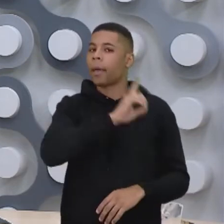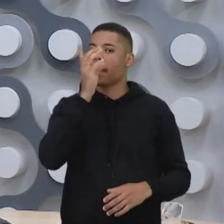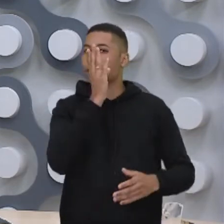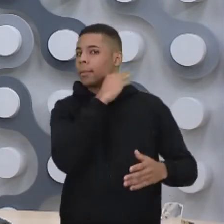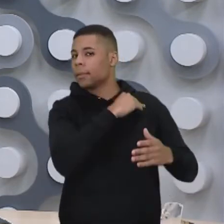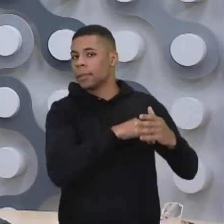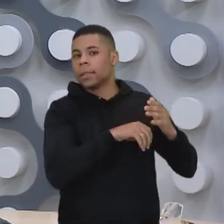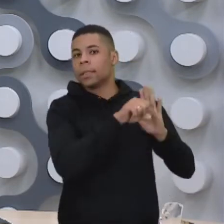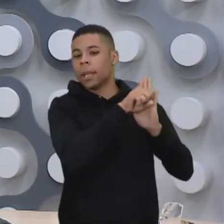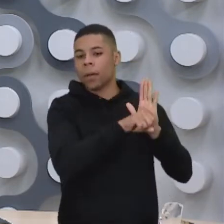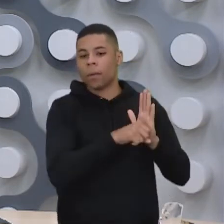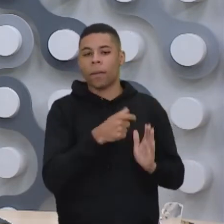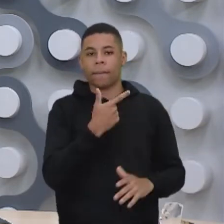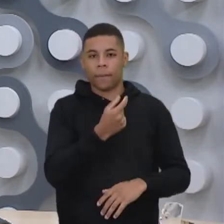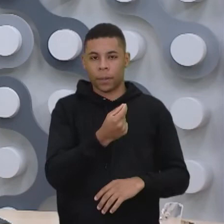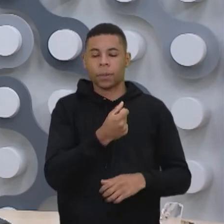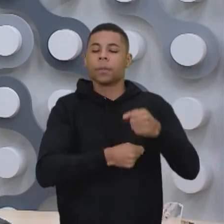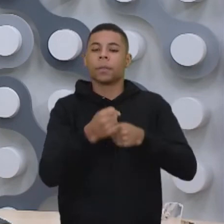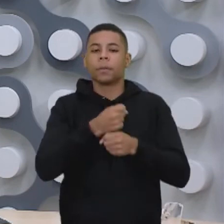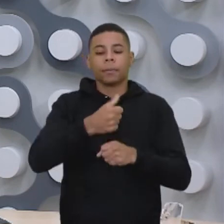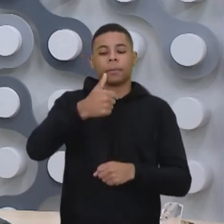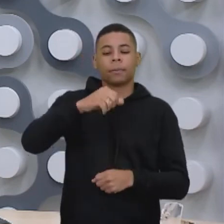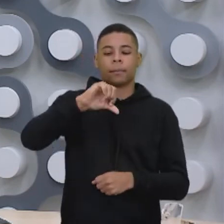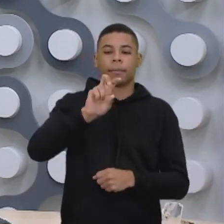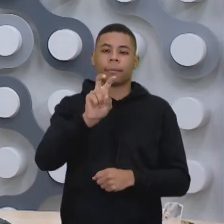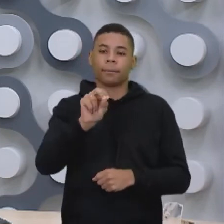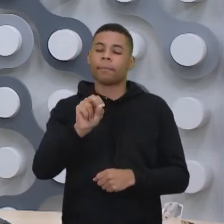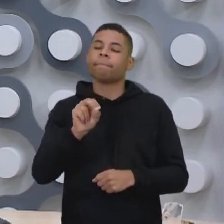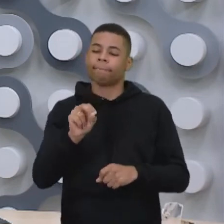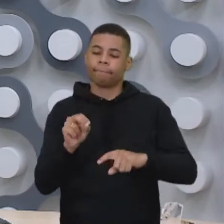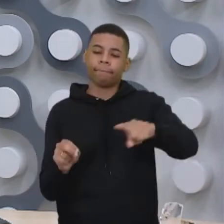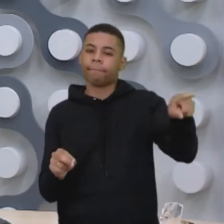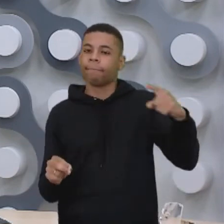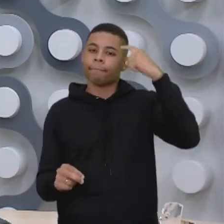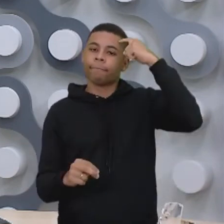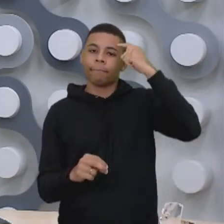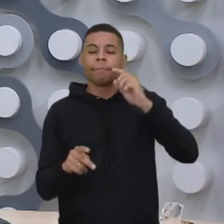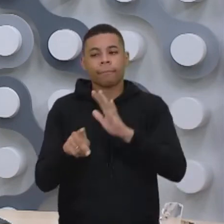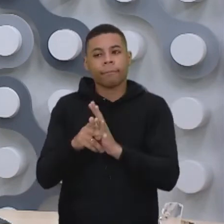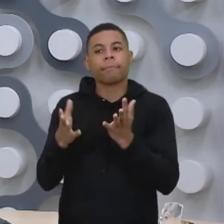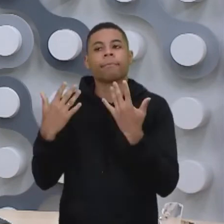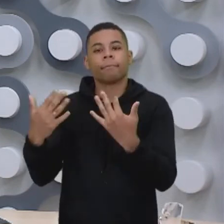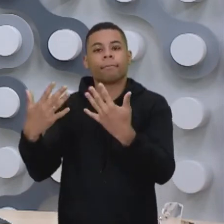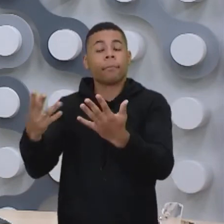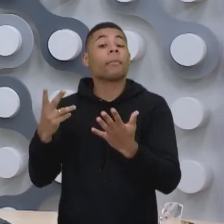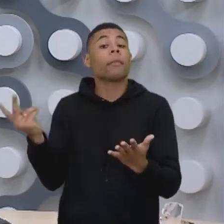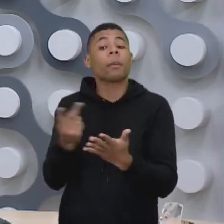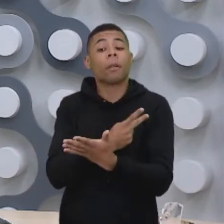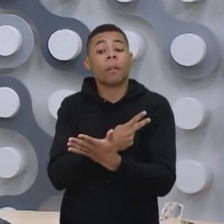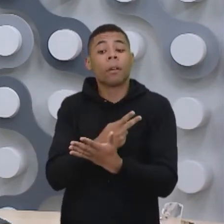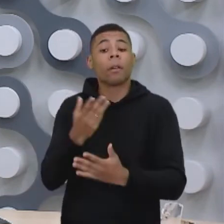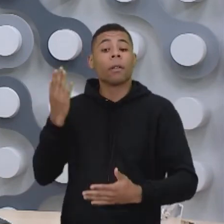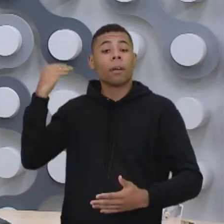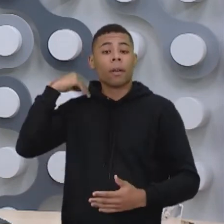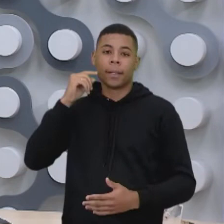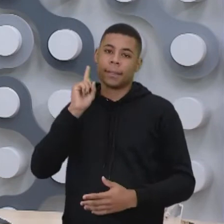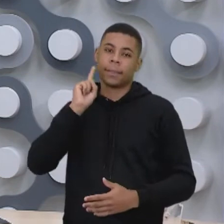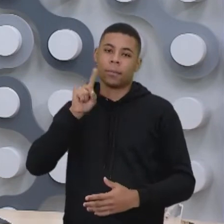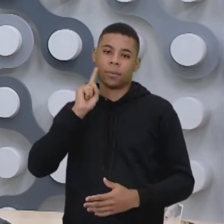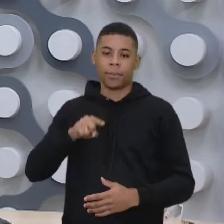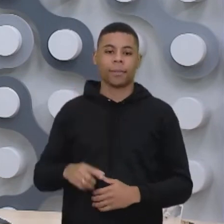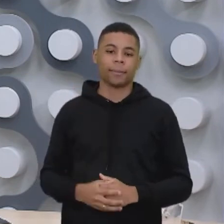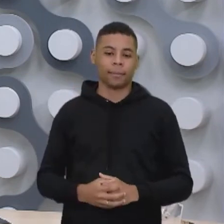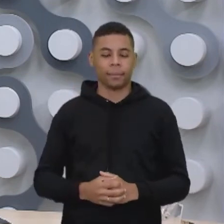século XX, né, em 1950 mais ou menos, com a mecanização agrícola aí, principalmente surgindo lá nos Estados Unidos.